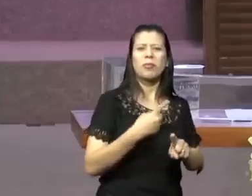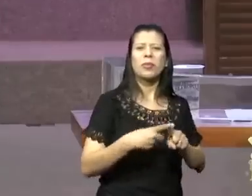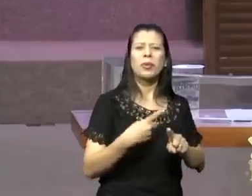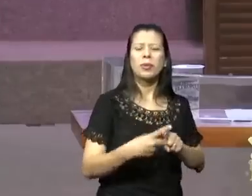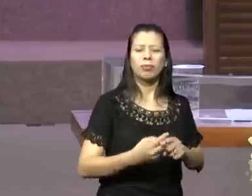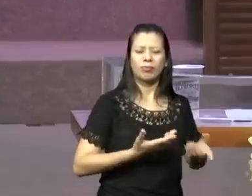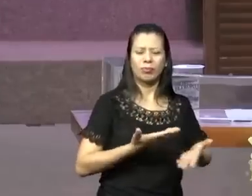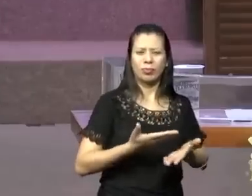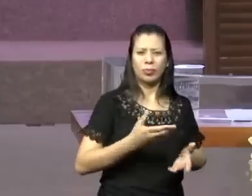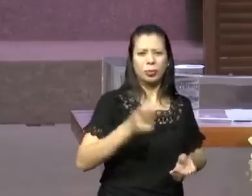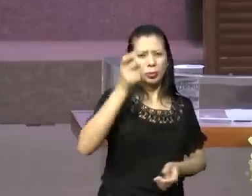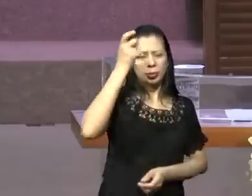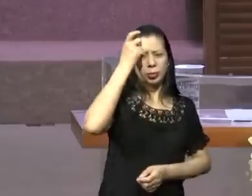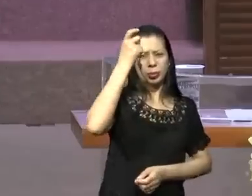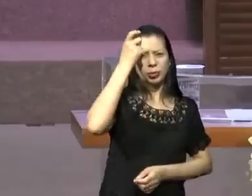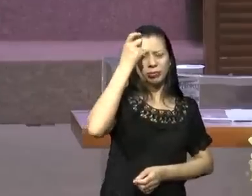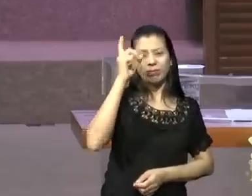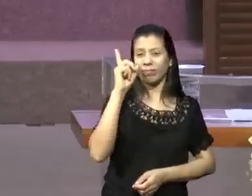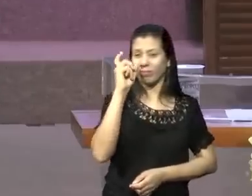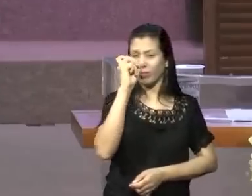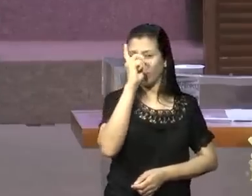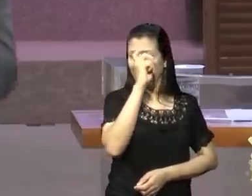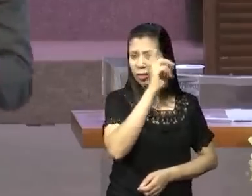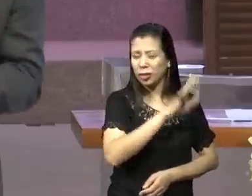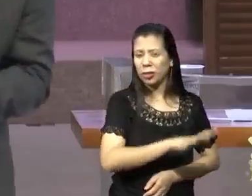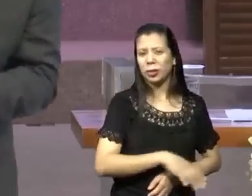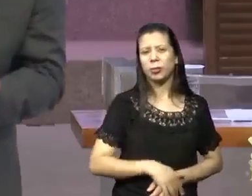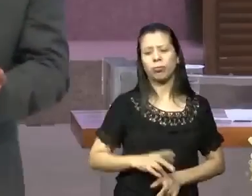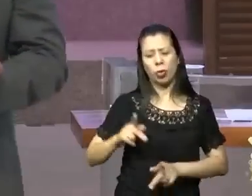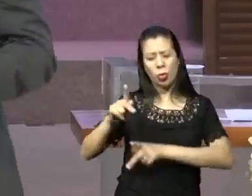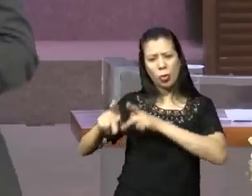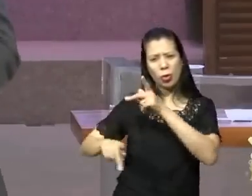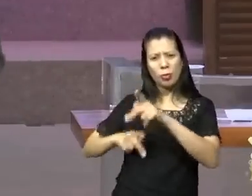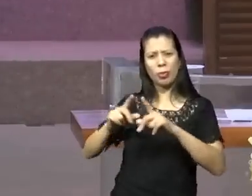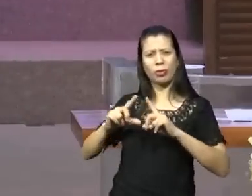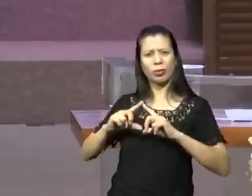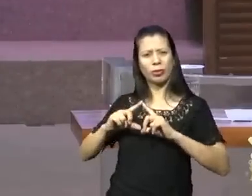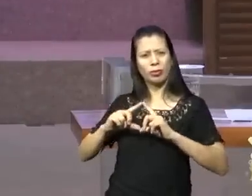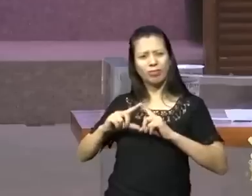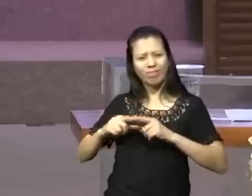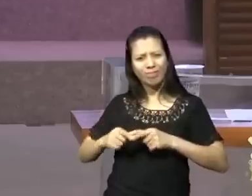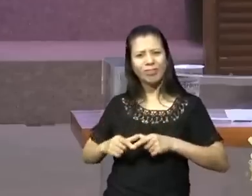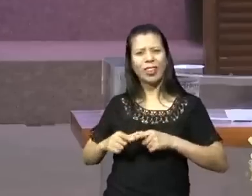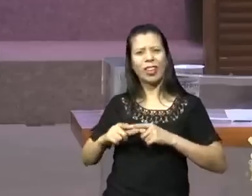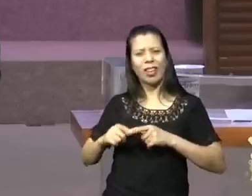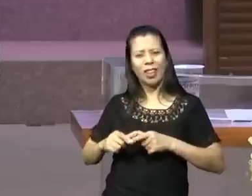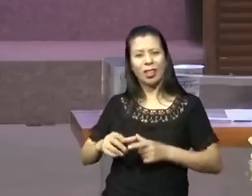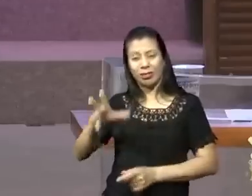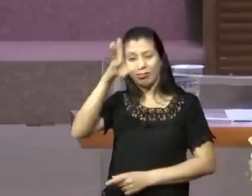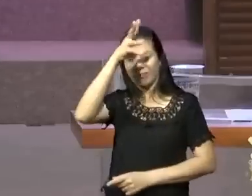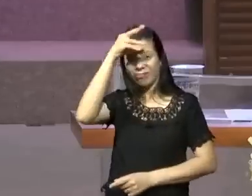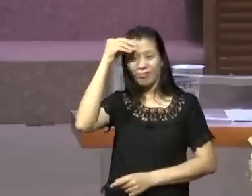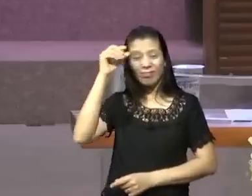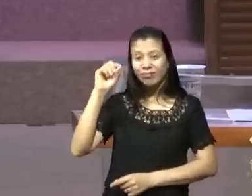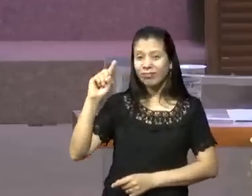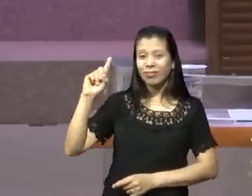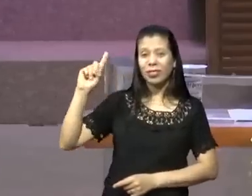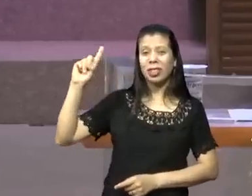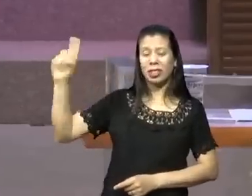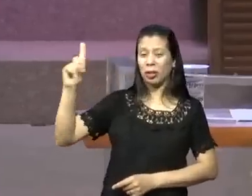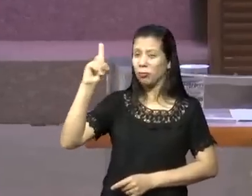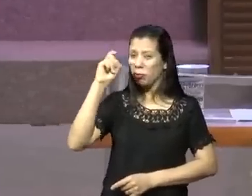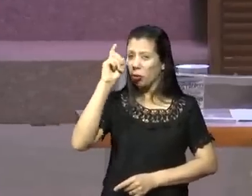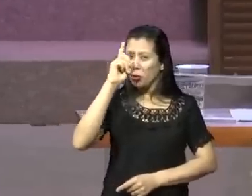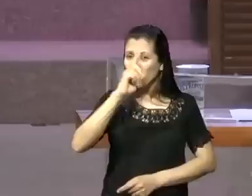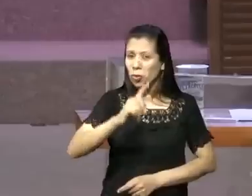300 anos ali no período do juízes foram escravos da Síria o reino do Norte no ano 722 o cativeiro assírio